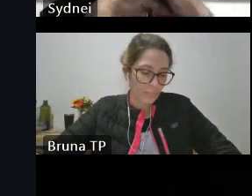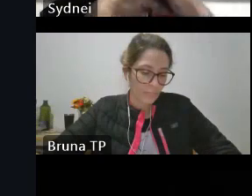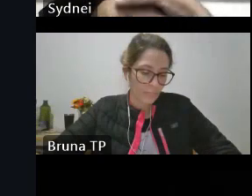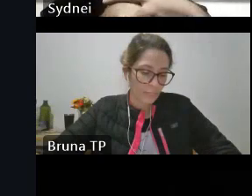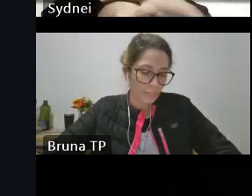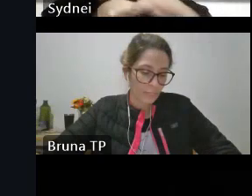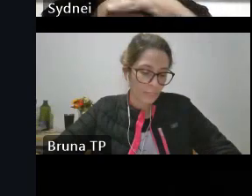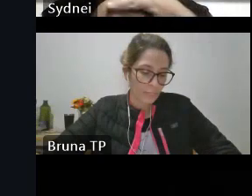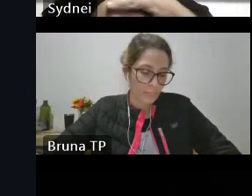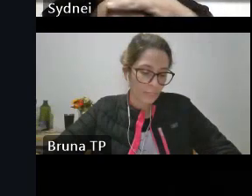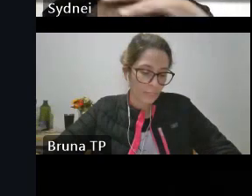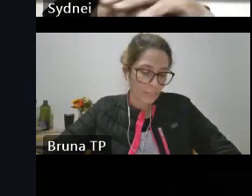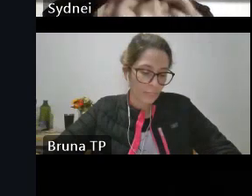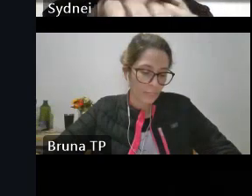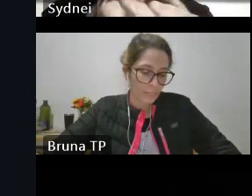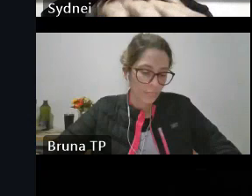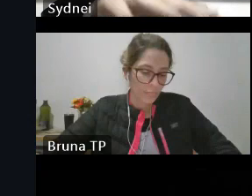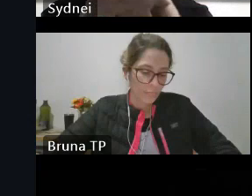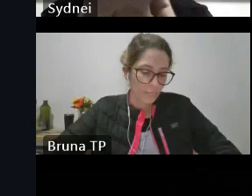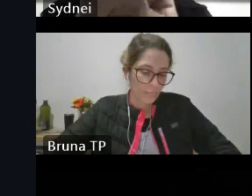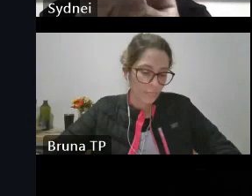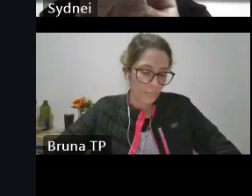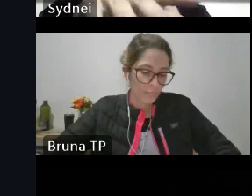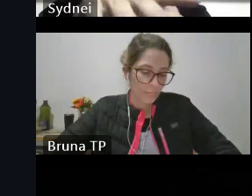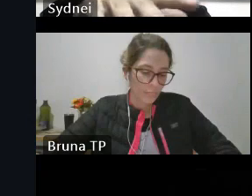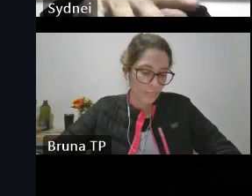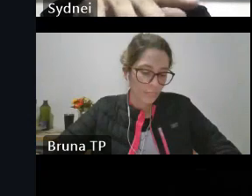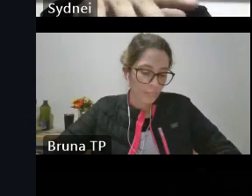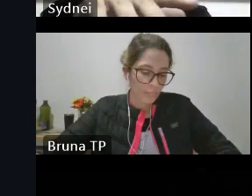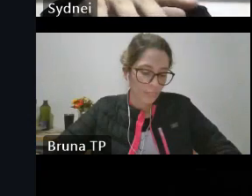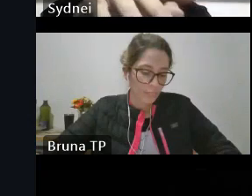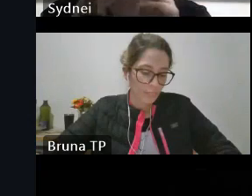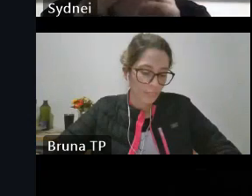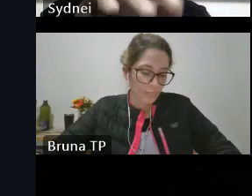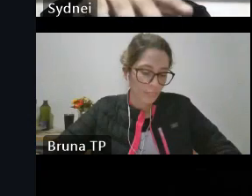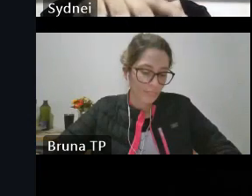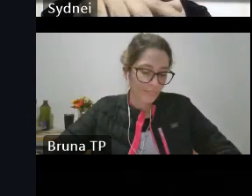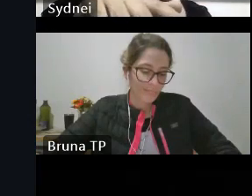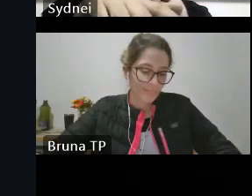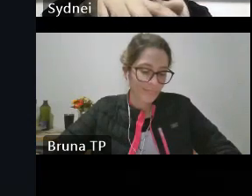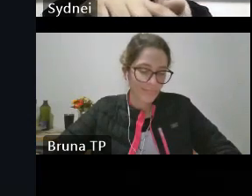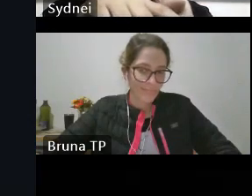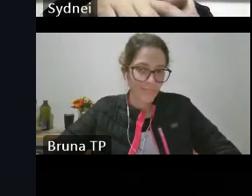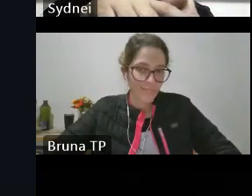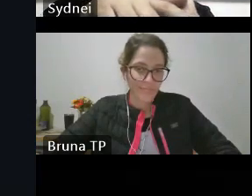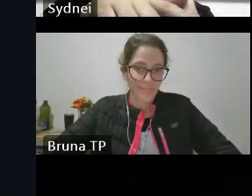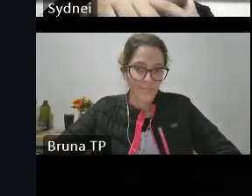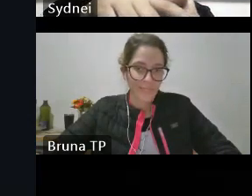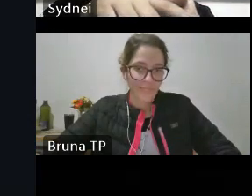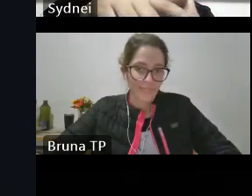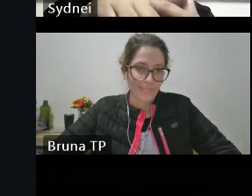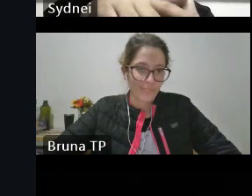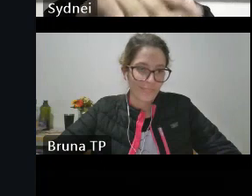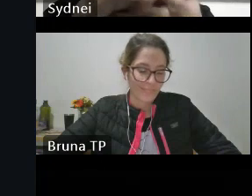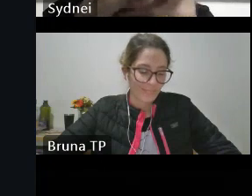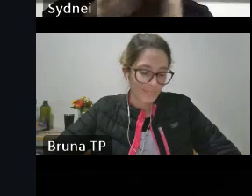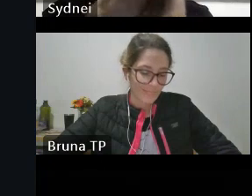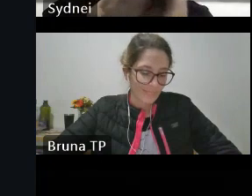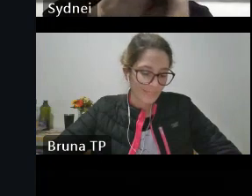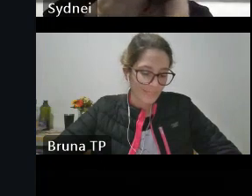passou e na hora ele já olhou, né, e já queria canetar, né, a empresa, né? Mas aí E acho que você, o